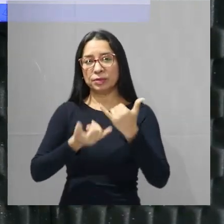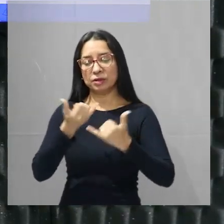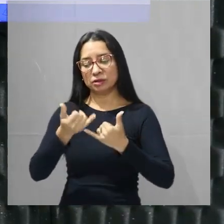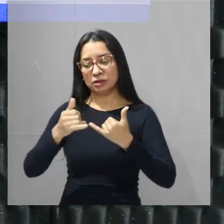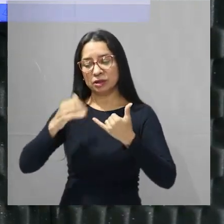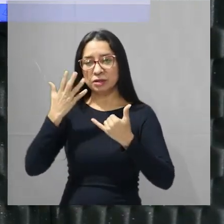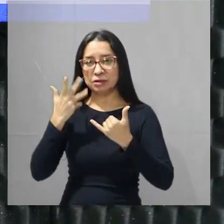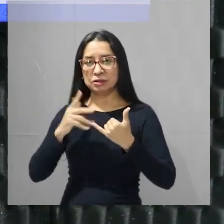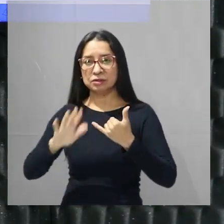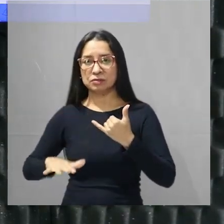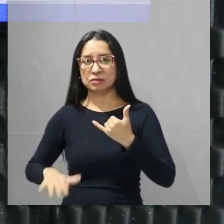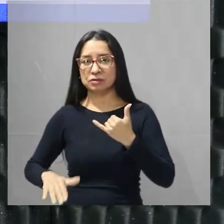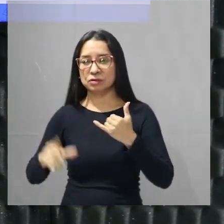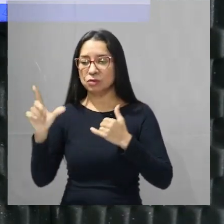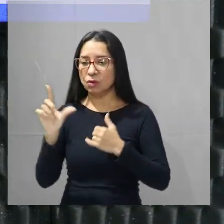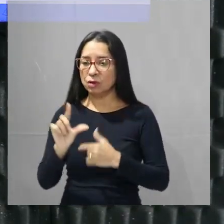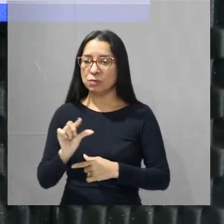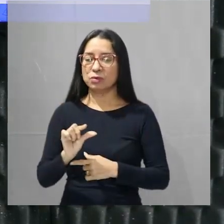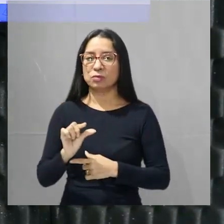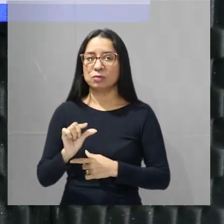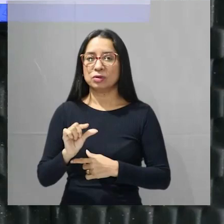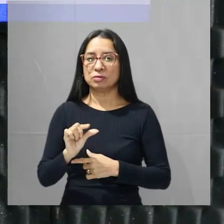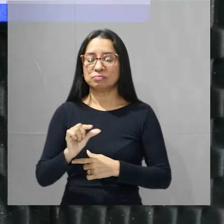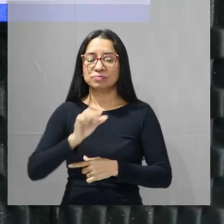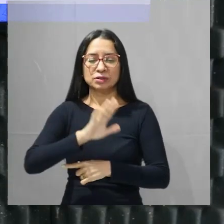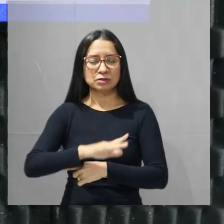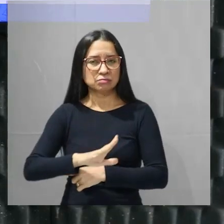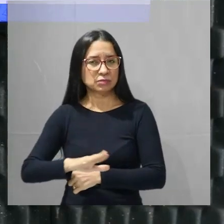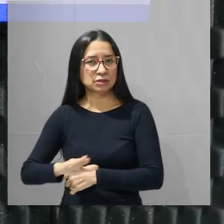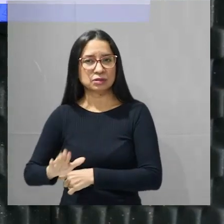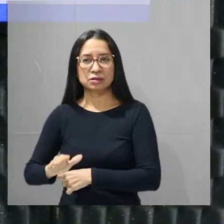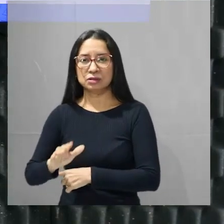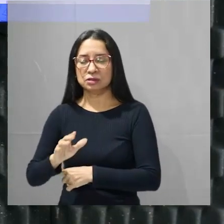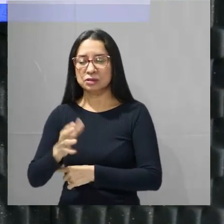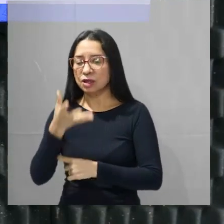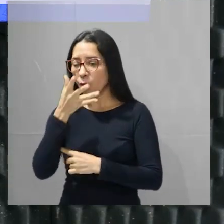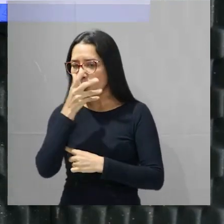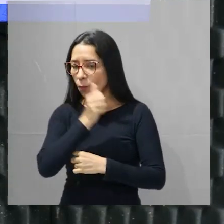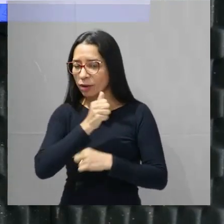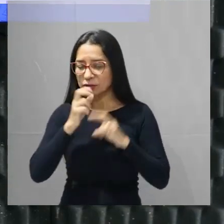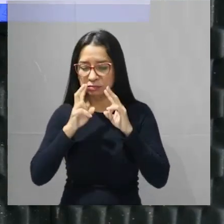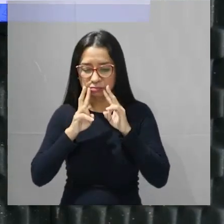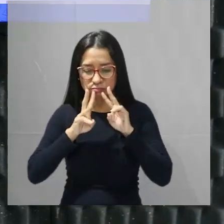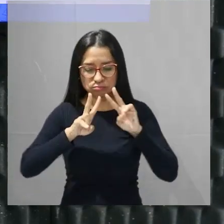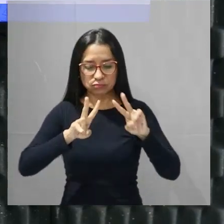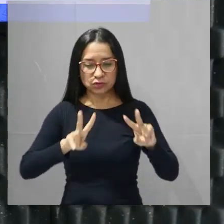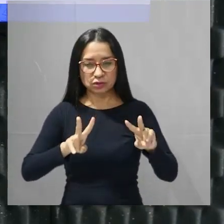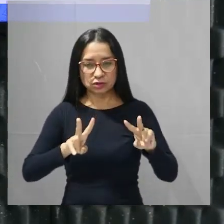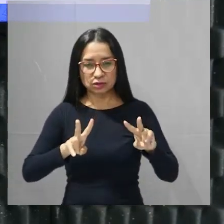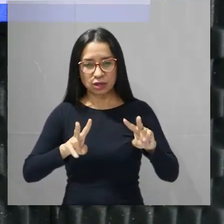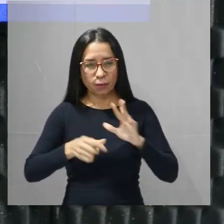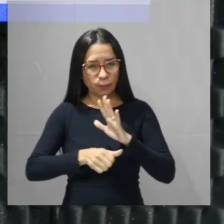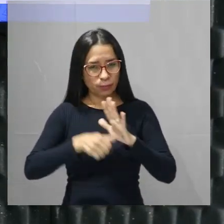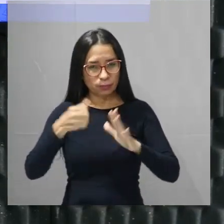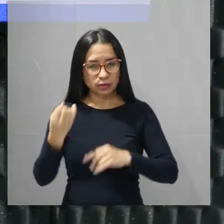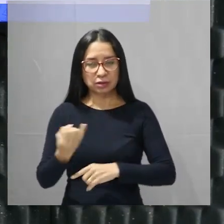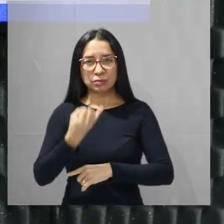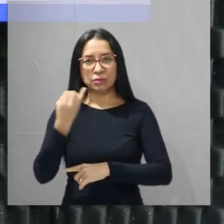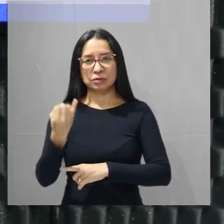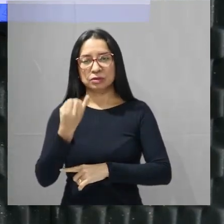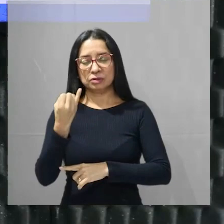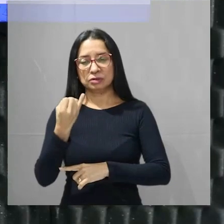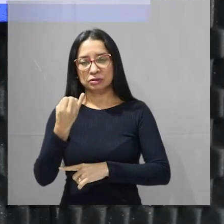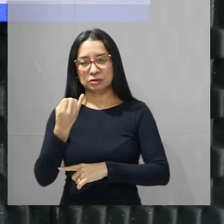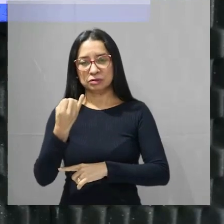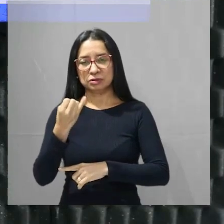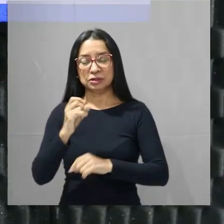diminui. Continua. As crianças quase não são vistas. Primeira parte é importante, ele está falando sobre as mudanças